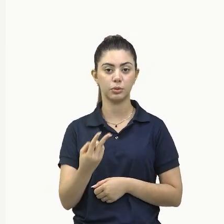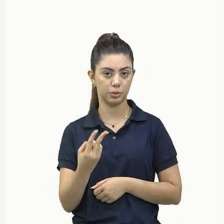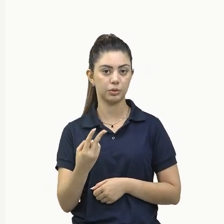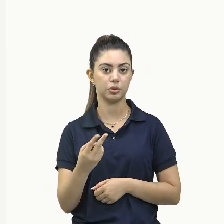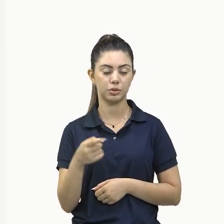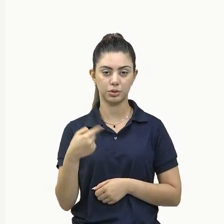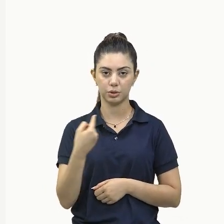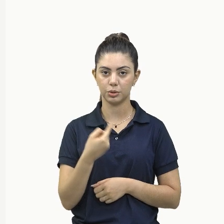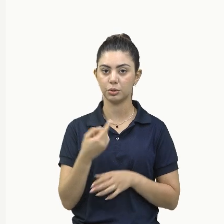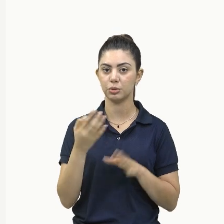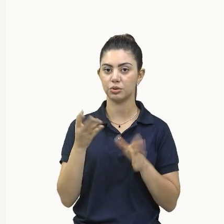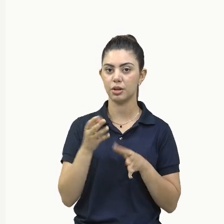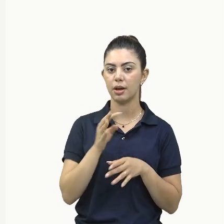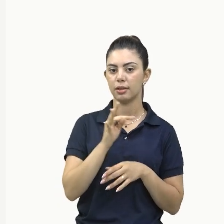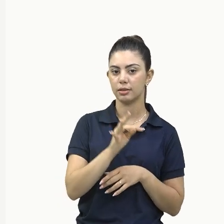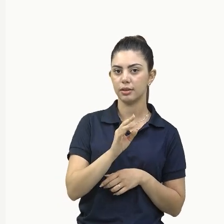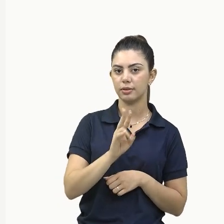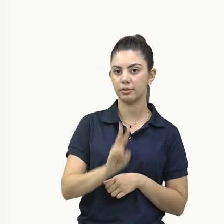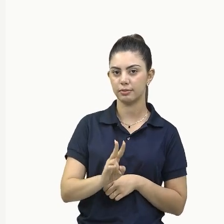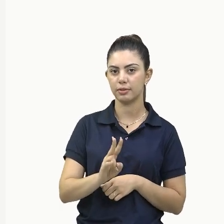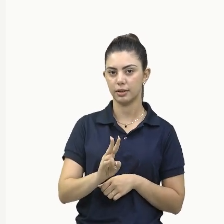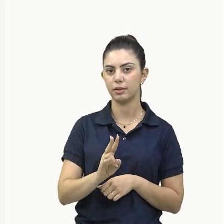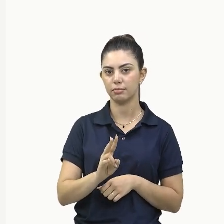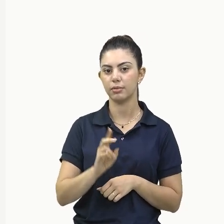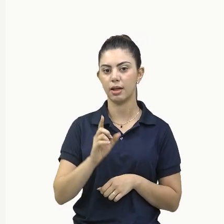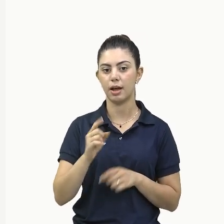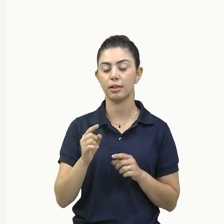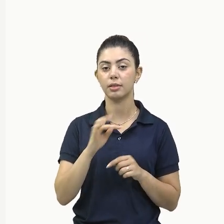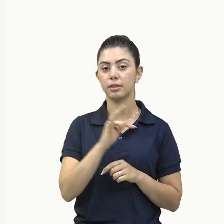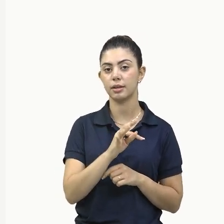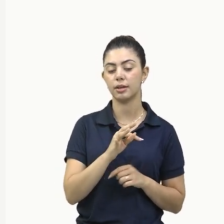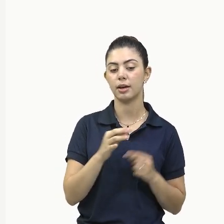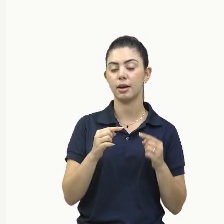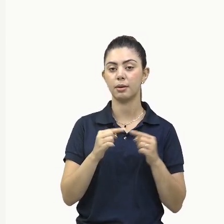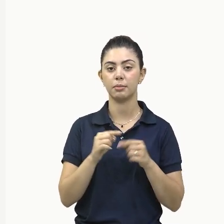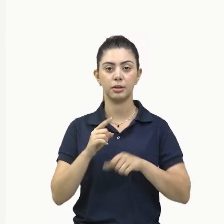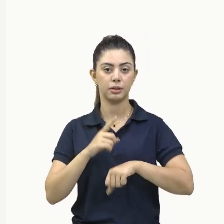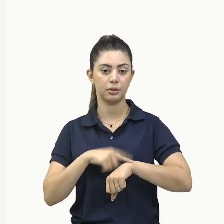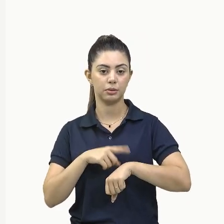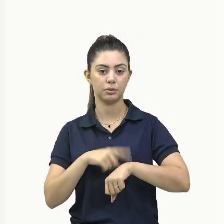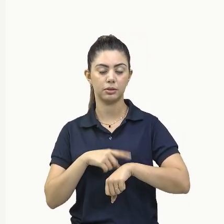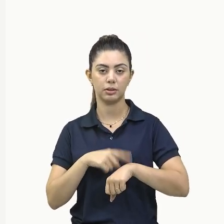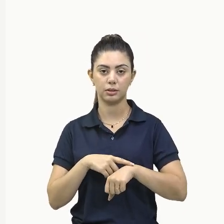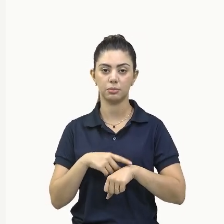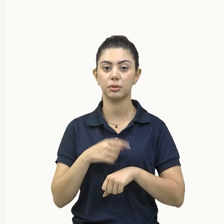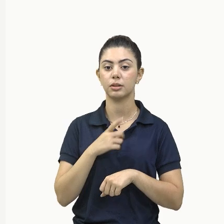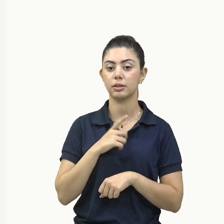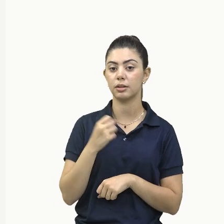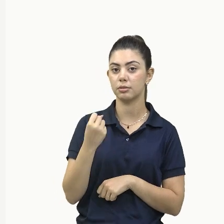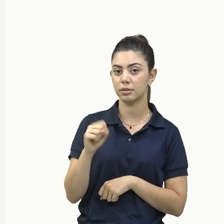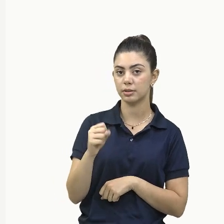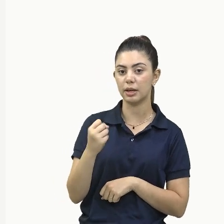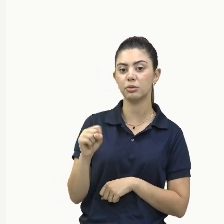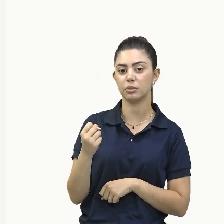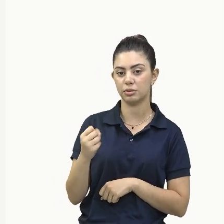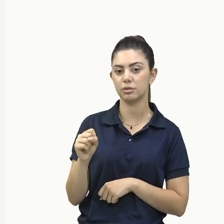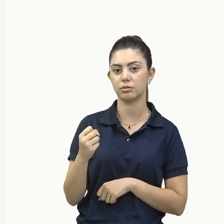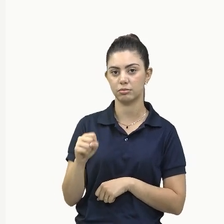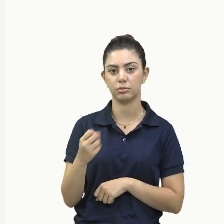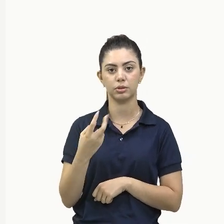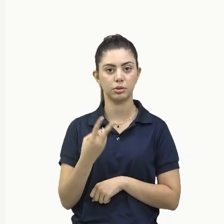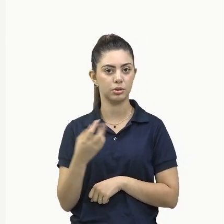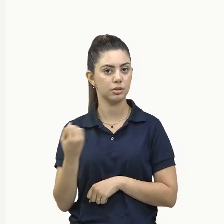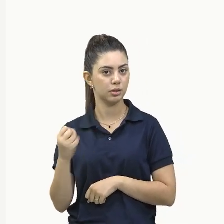estamos calculando aqui, t vértice, que é o t que representa o tempo, e o tempo é dado em segundos, então nós vamos ter